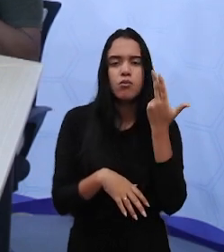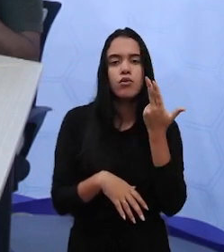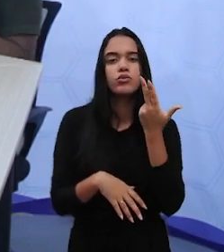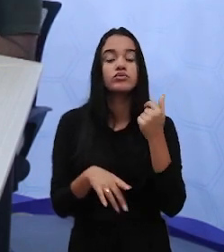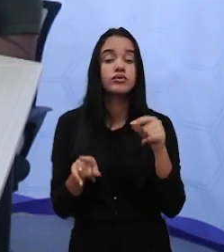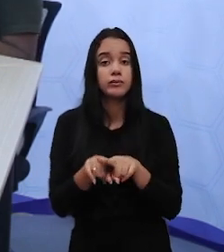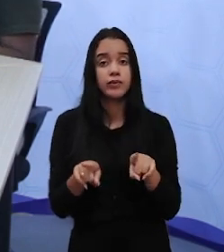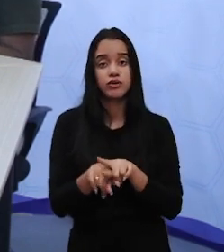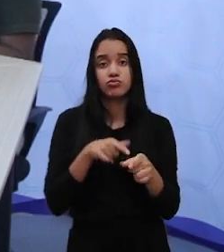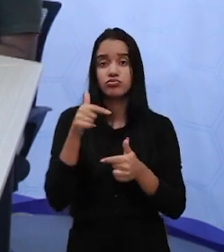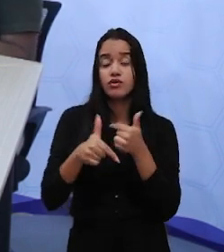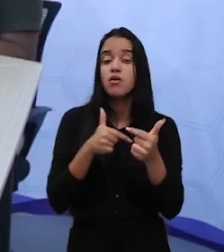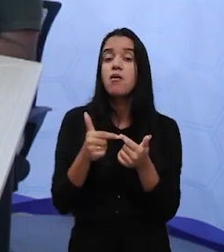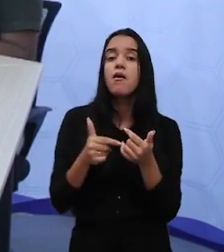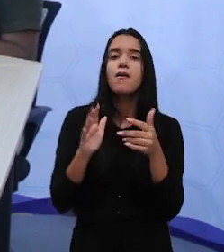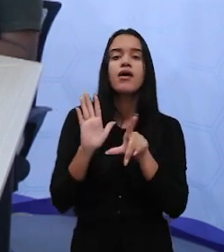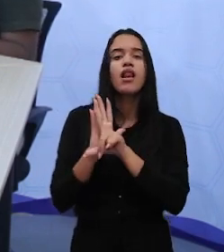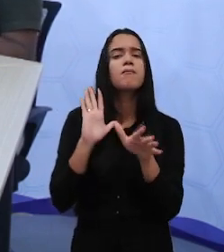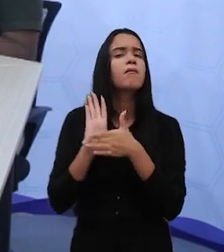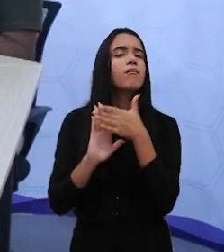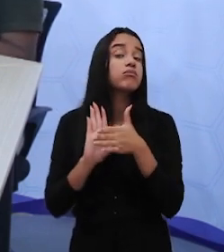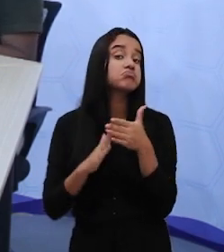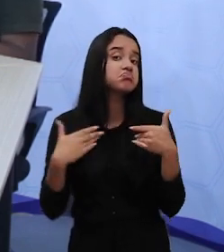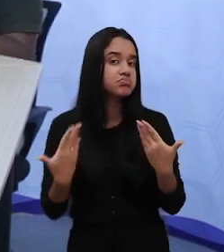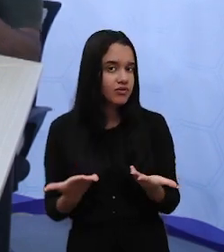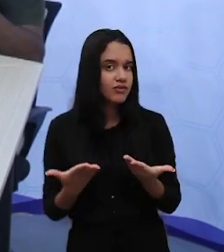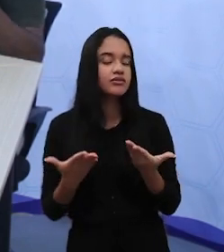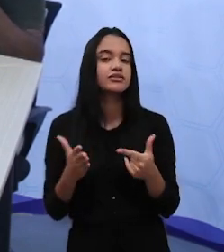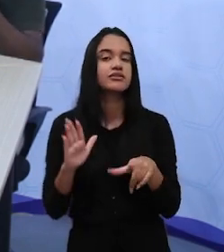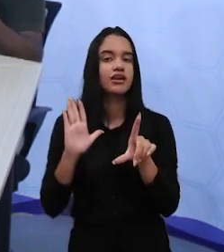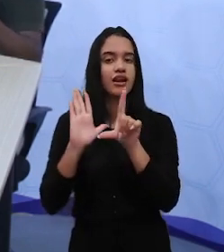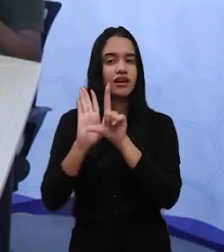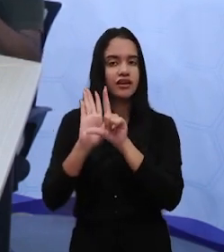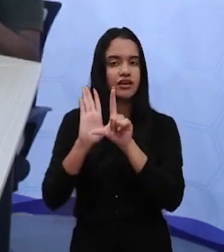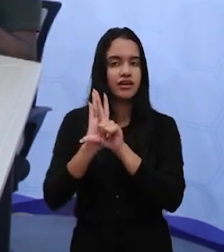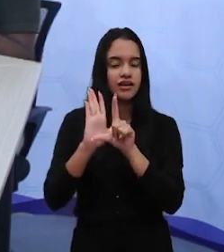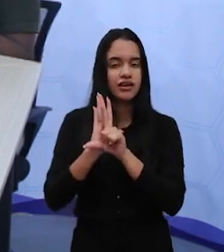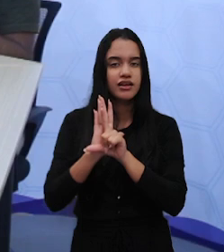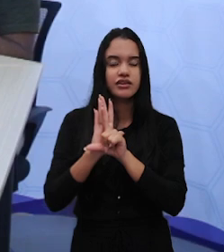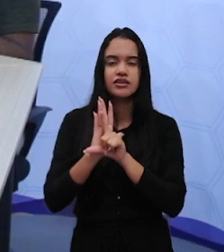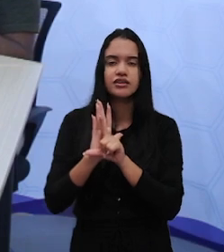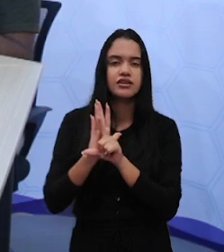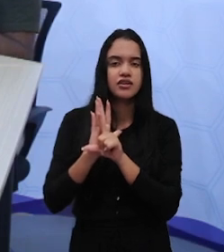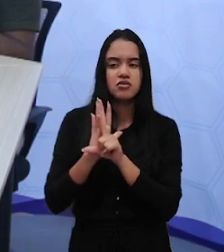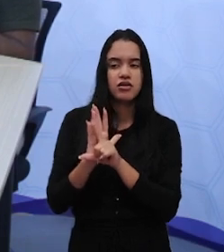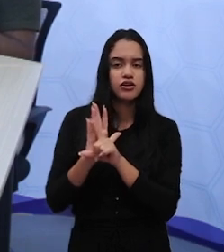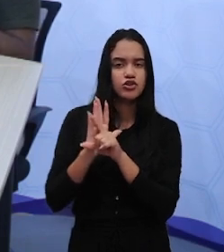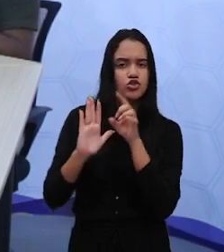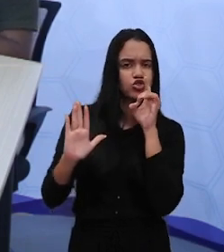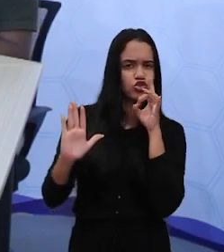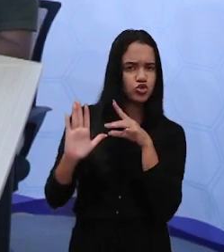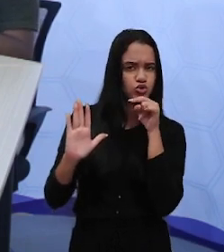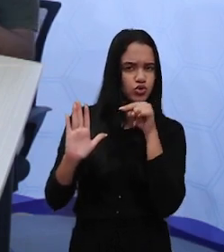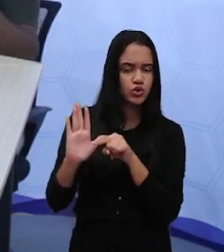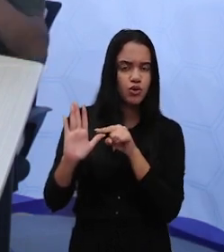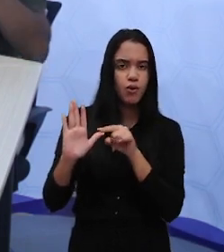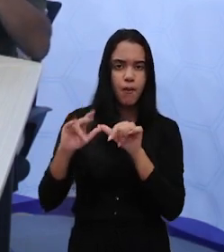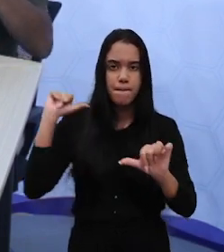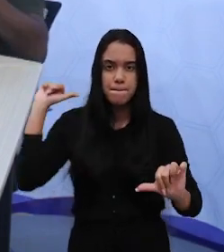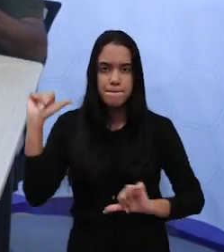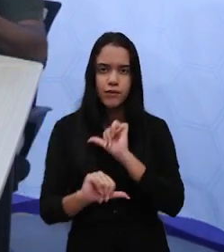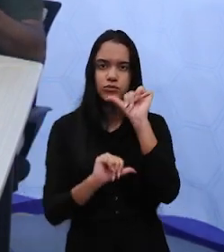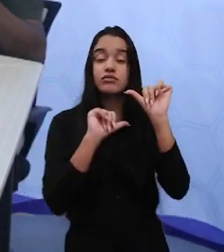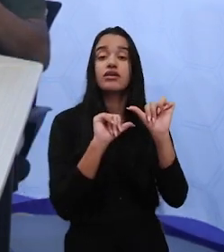entendam qual é a proposta da lei, não é? Porque a lei pela lei, ela por si só ela não tem o poder de mudar algo, mas sim